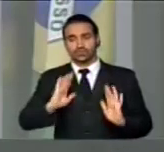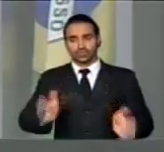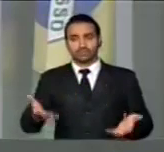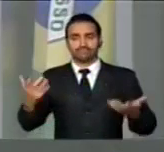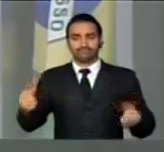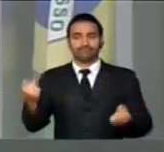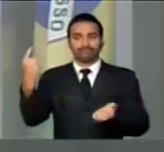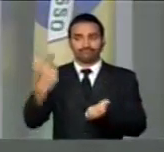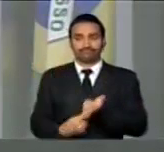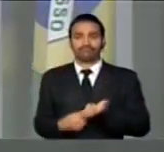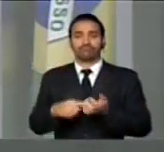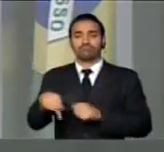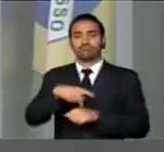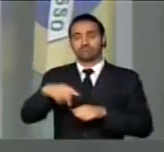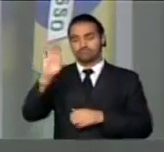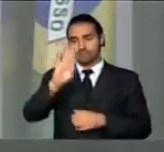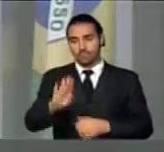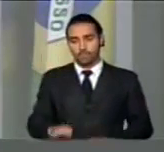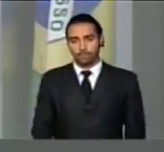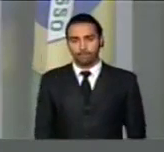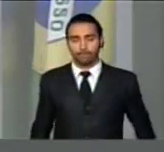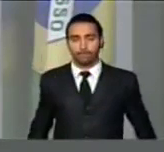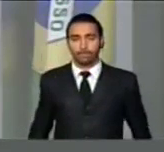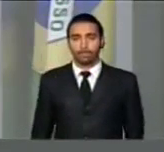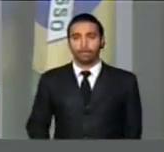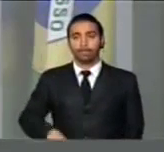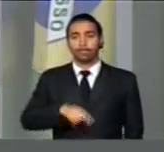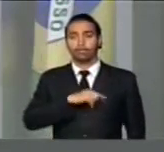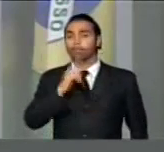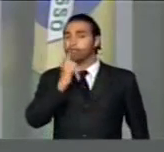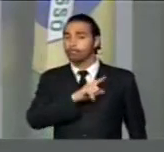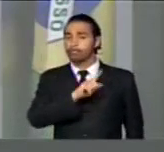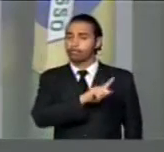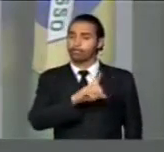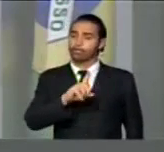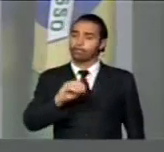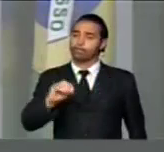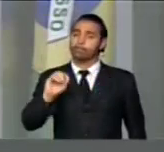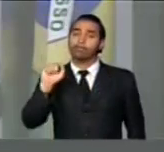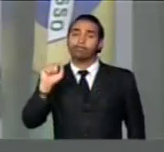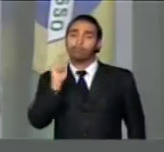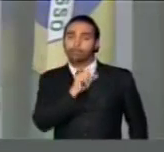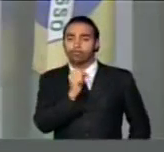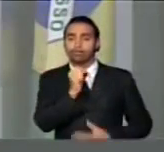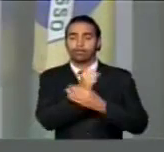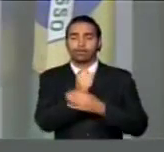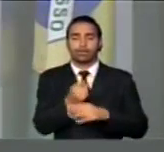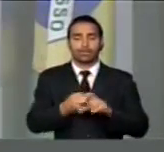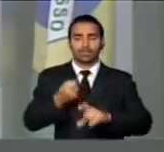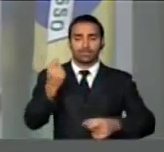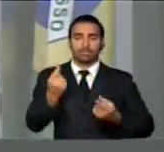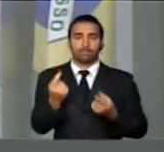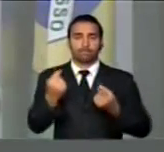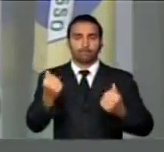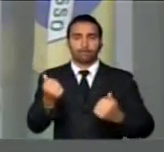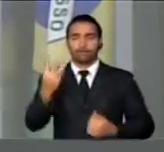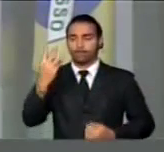nosso país. Nós conseguimos, na LDO, garantir um superávit